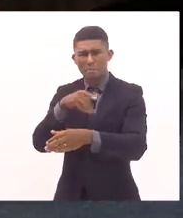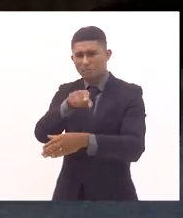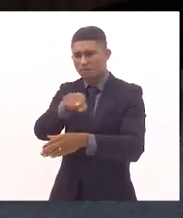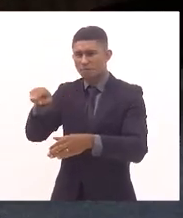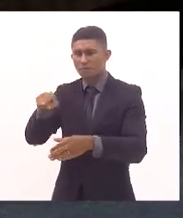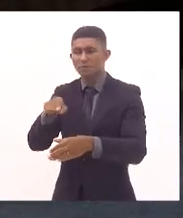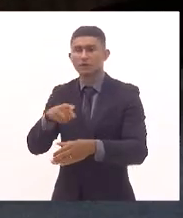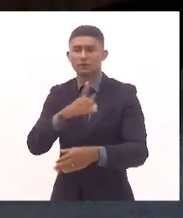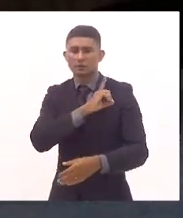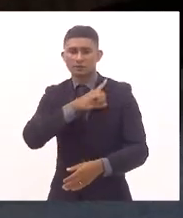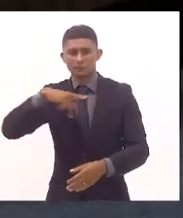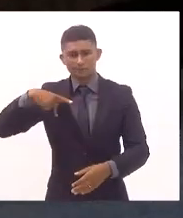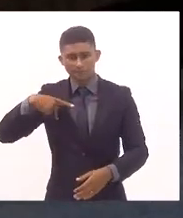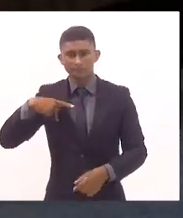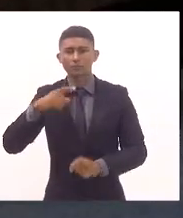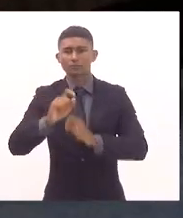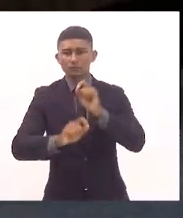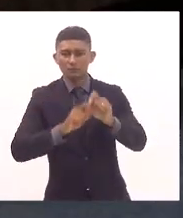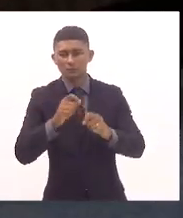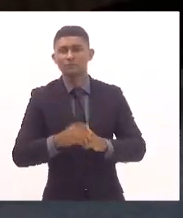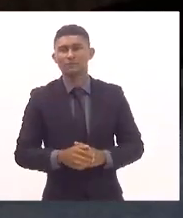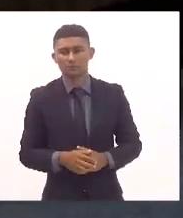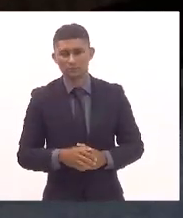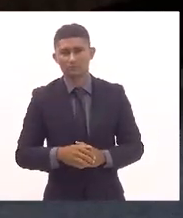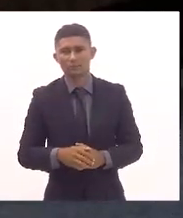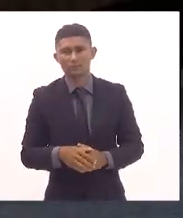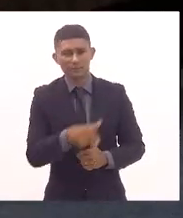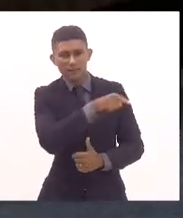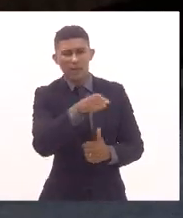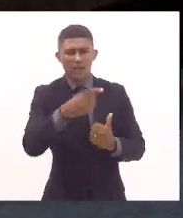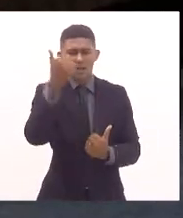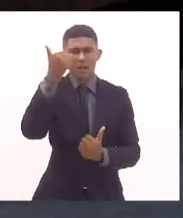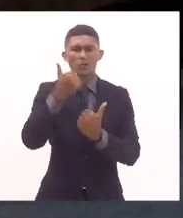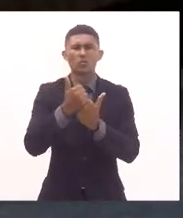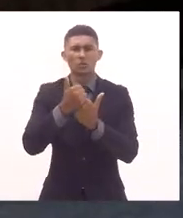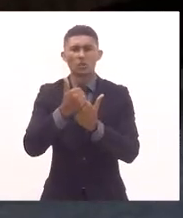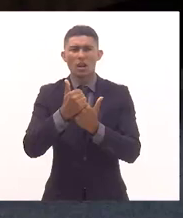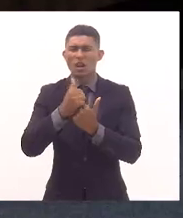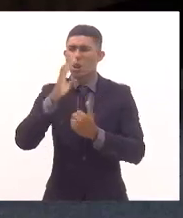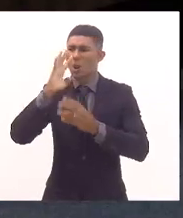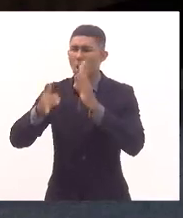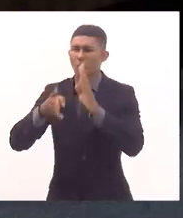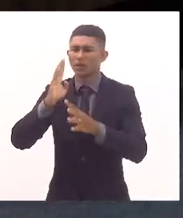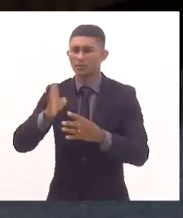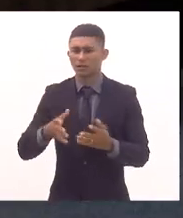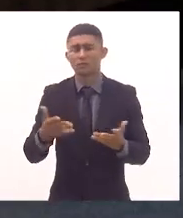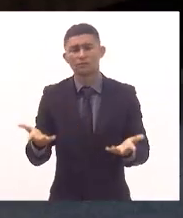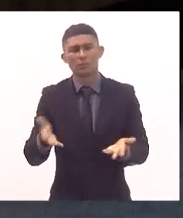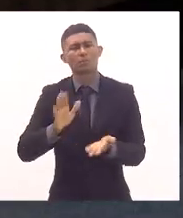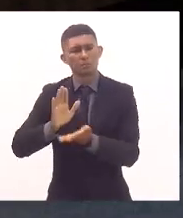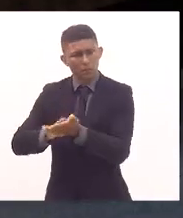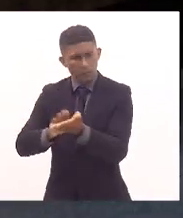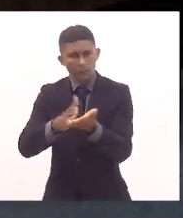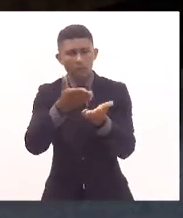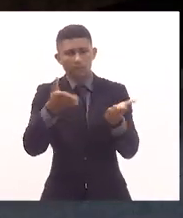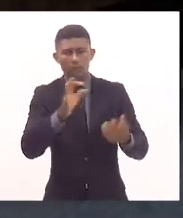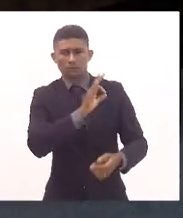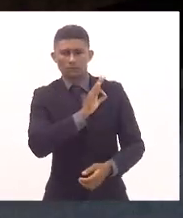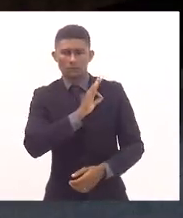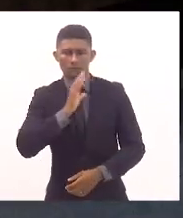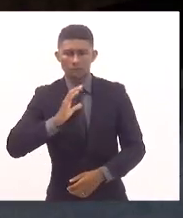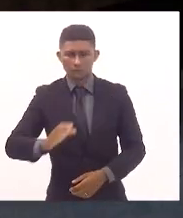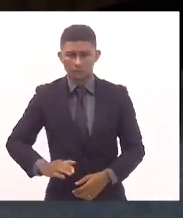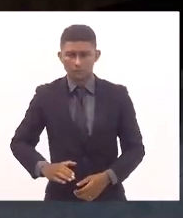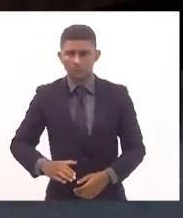pela Defensoria, que atuou como um auxiliar da acusação. Então, parabéns, policiais civis.